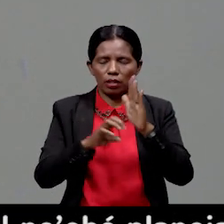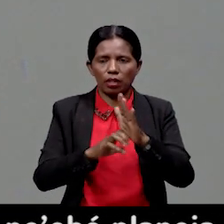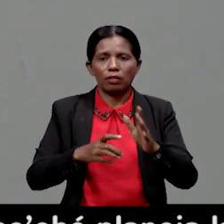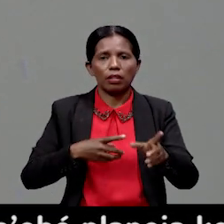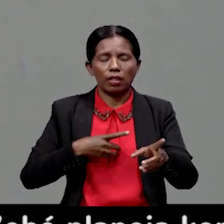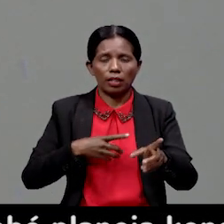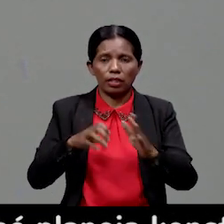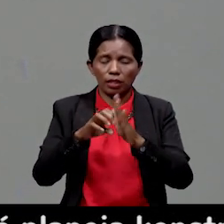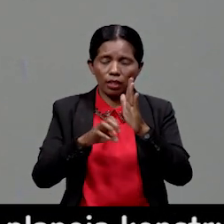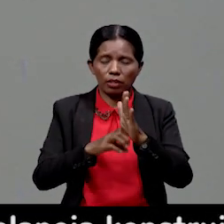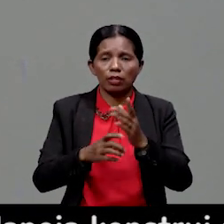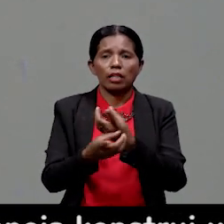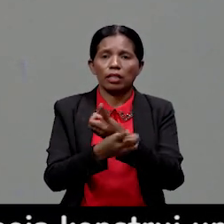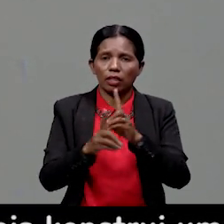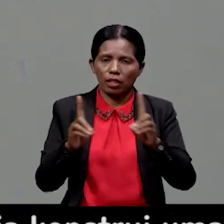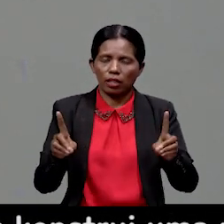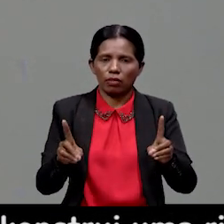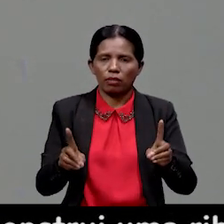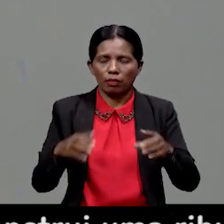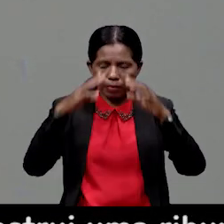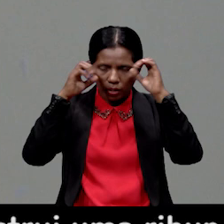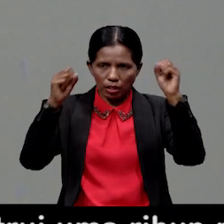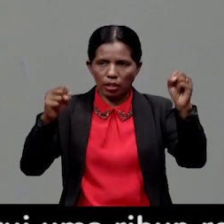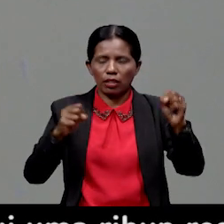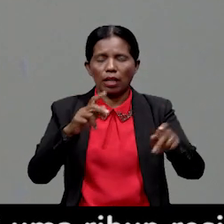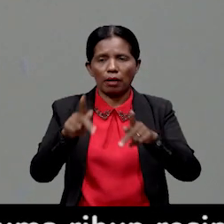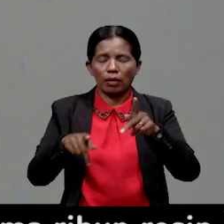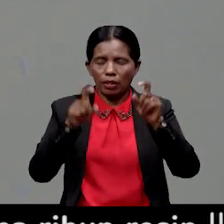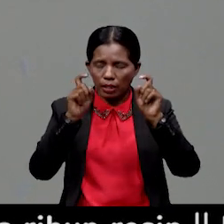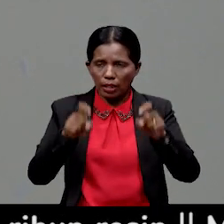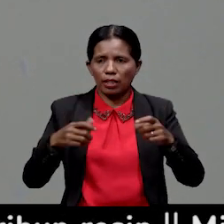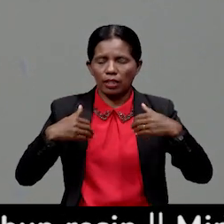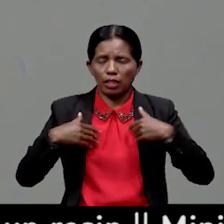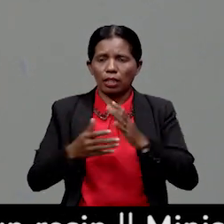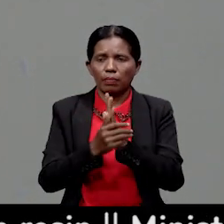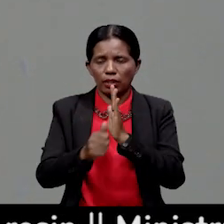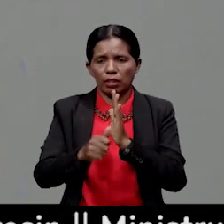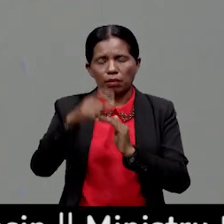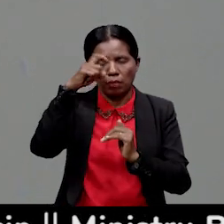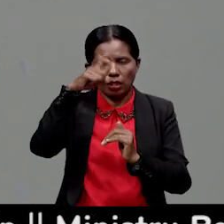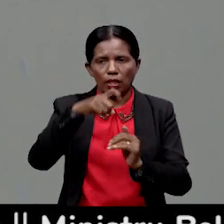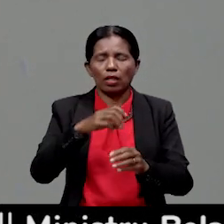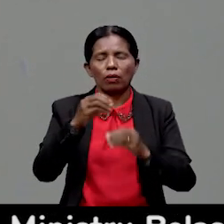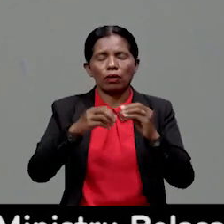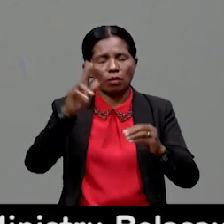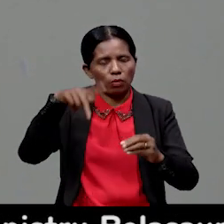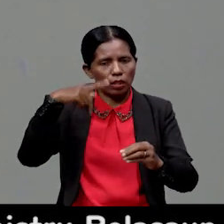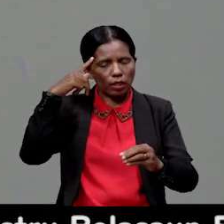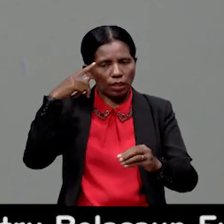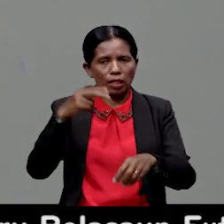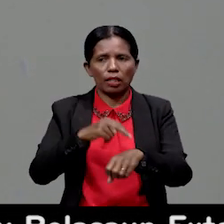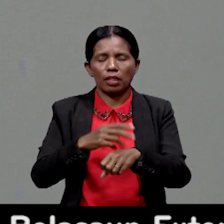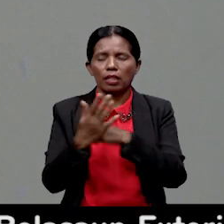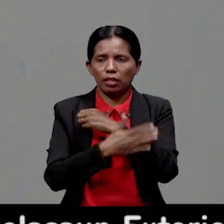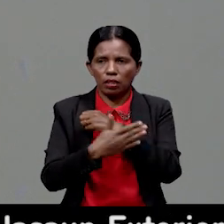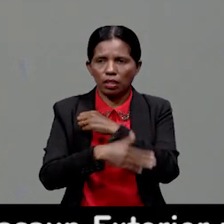Democrático. Presidente da República deve ter que ter capacidade plena para a política interna, na